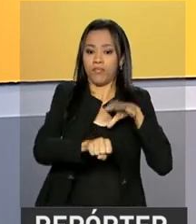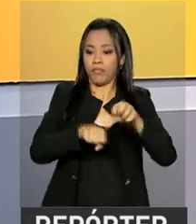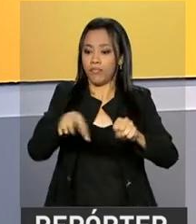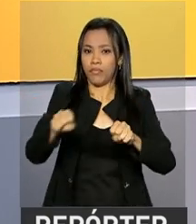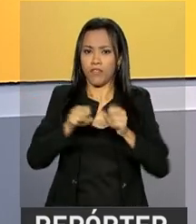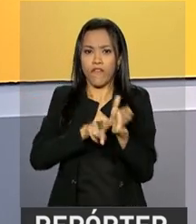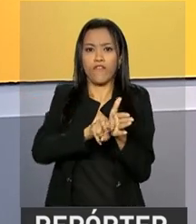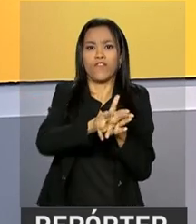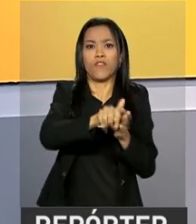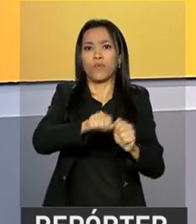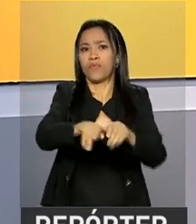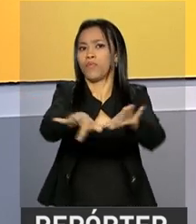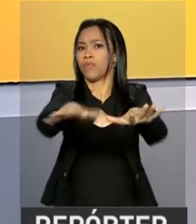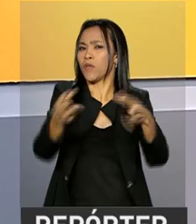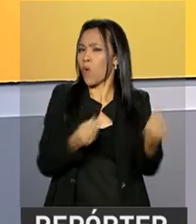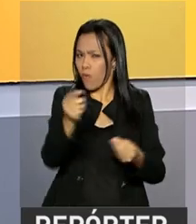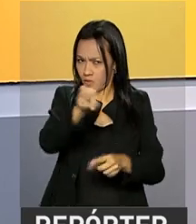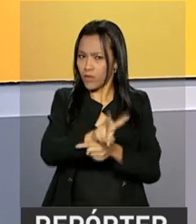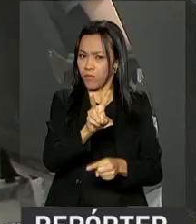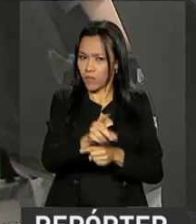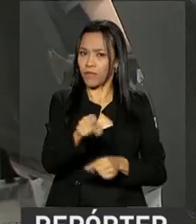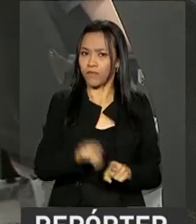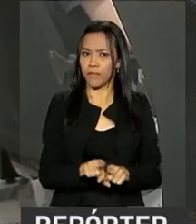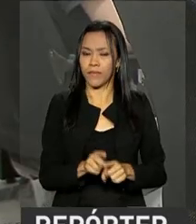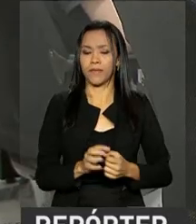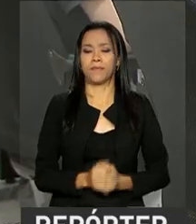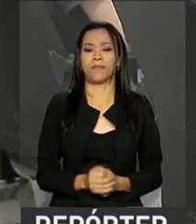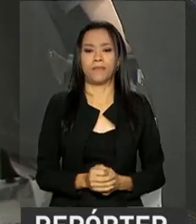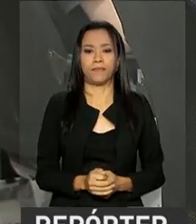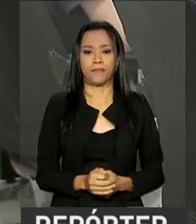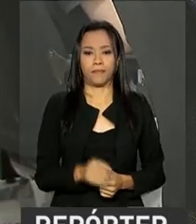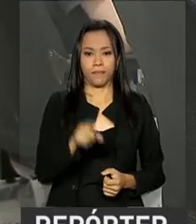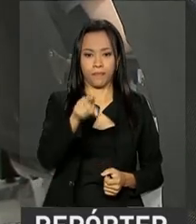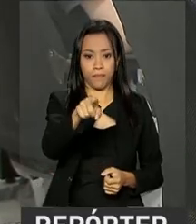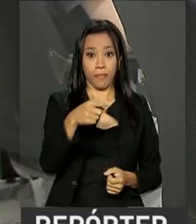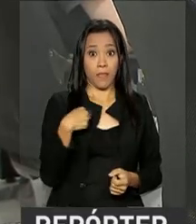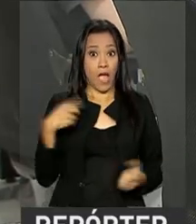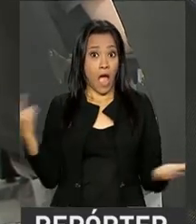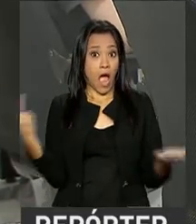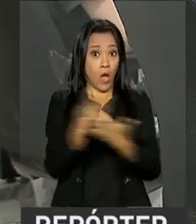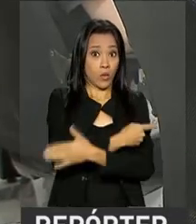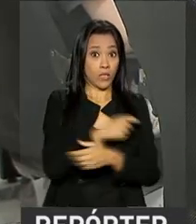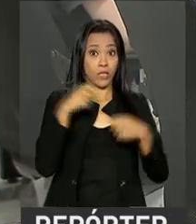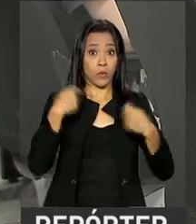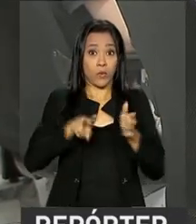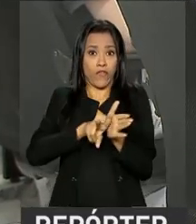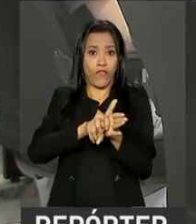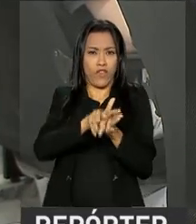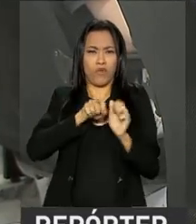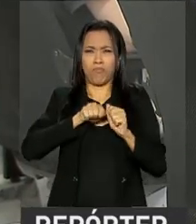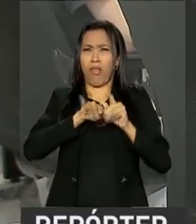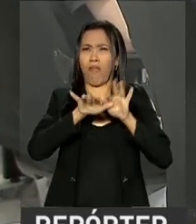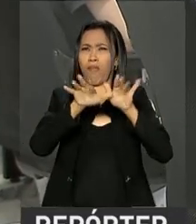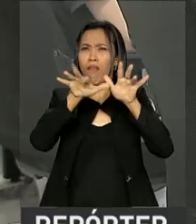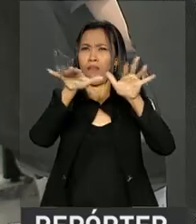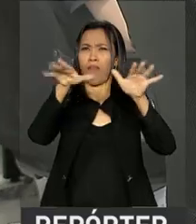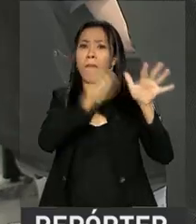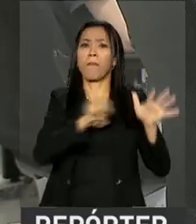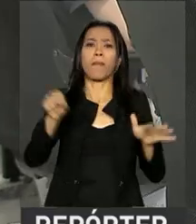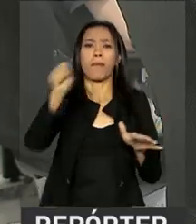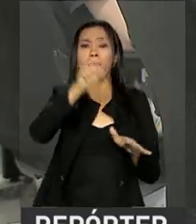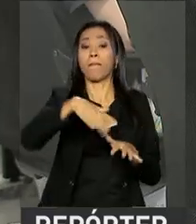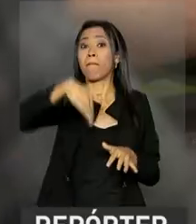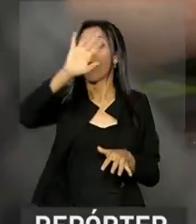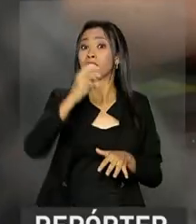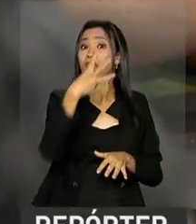também pode se proteger de um ataque cibernético que afetou mais de 300 mil computadores